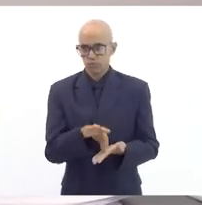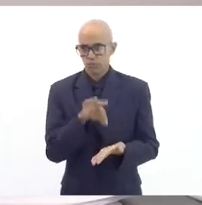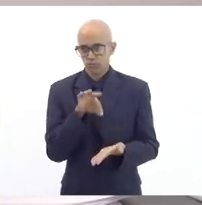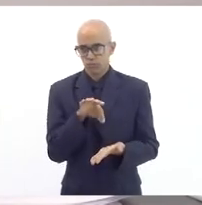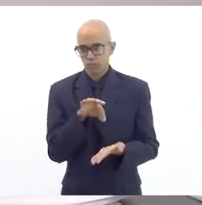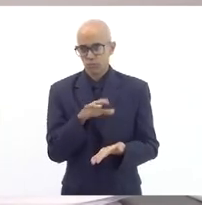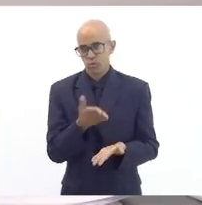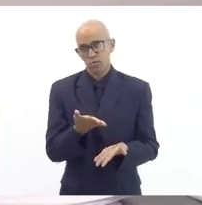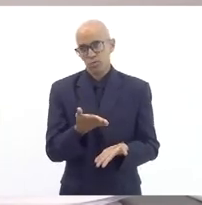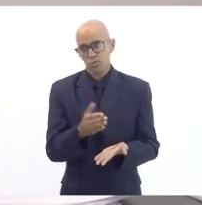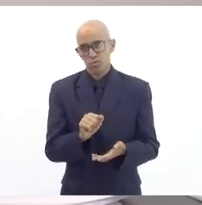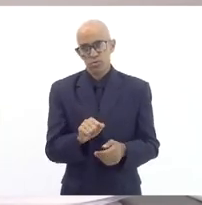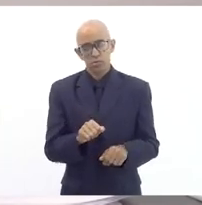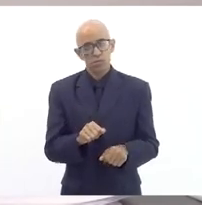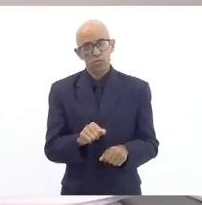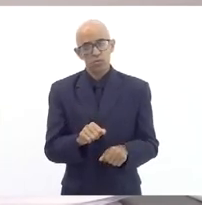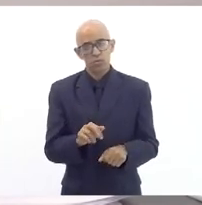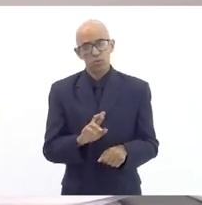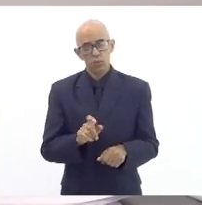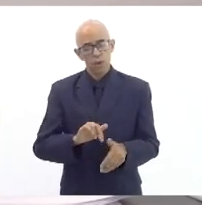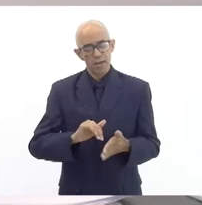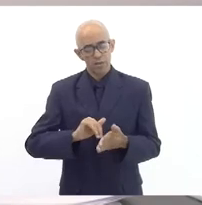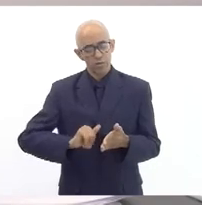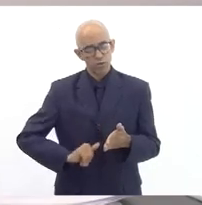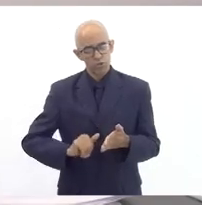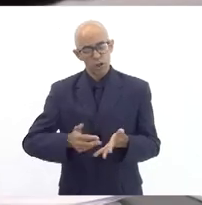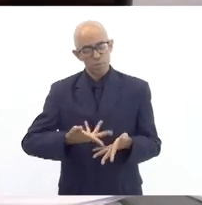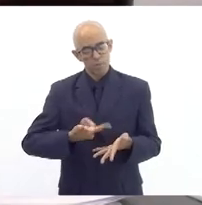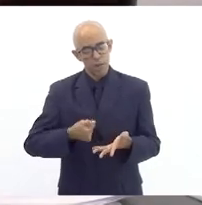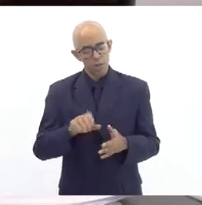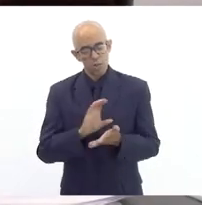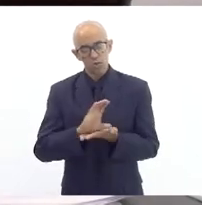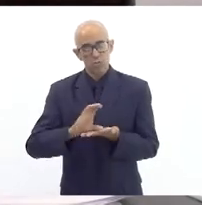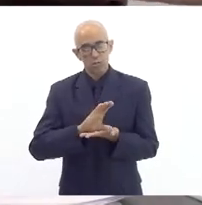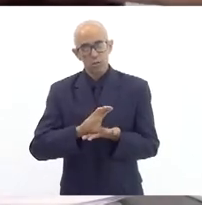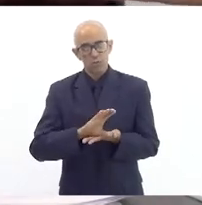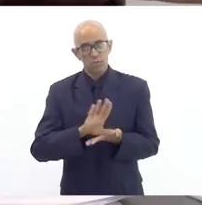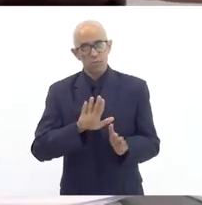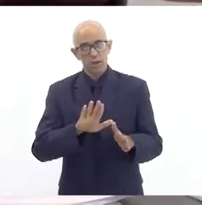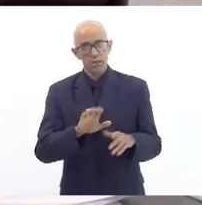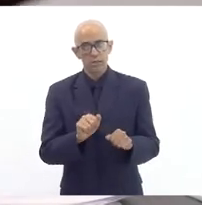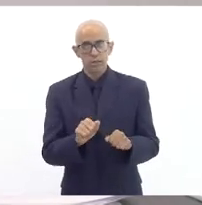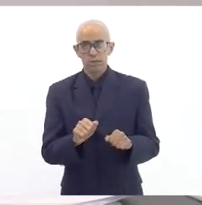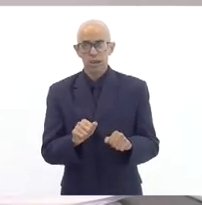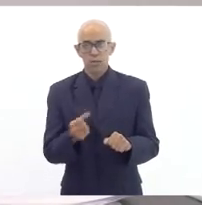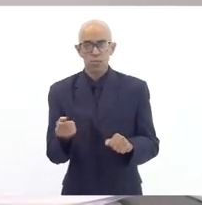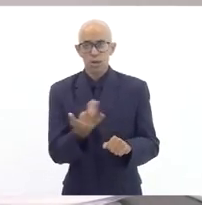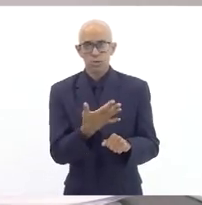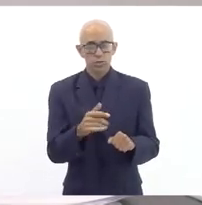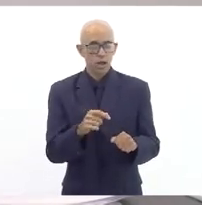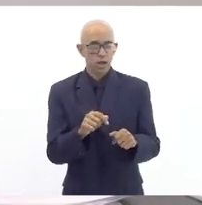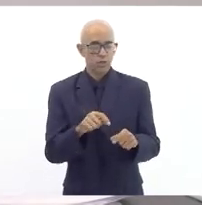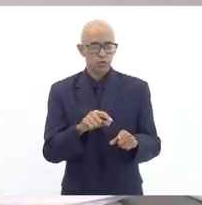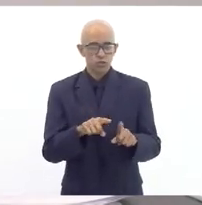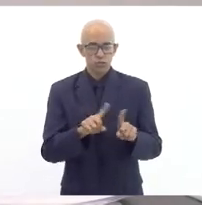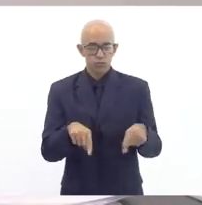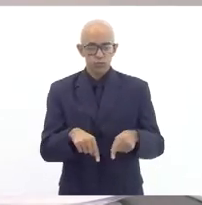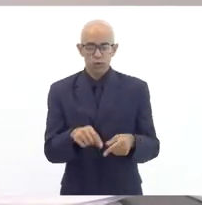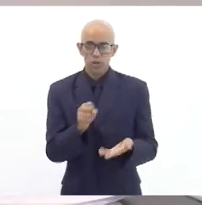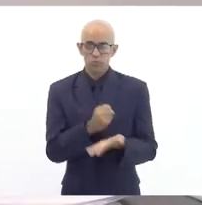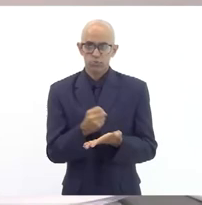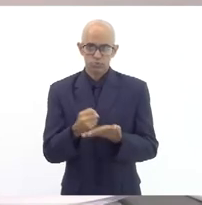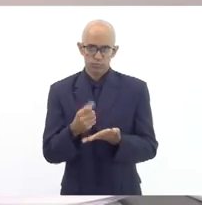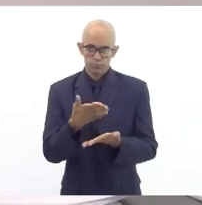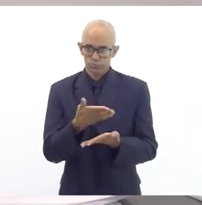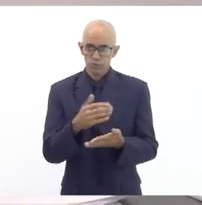nenhum conselheiro, mas a quantidade de cargos comissionados é muito maior do que os 10 que existem, que estão aí para fiscalizar e